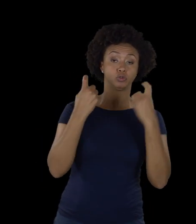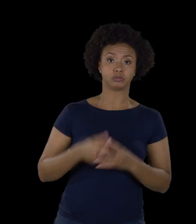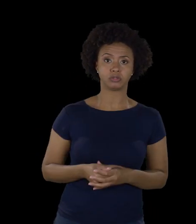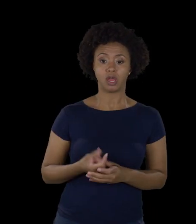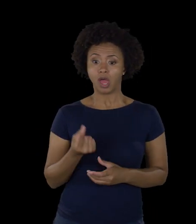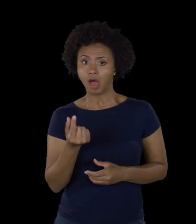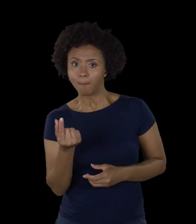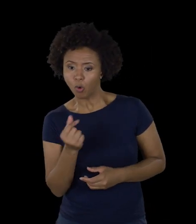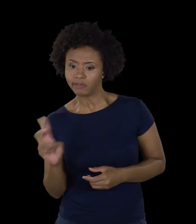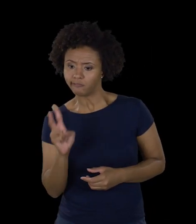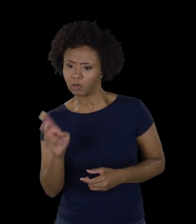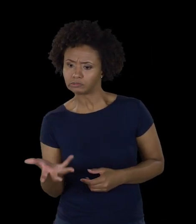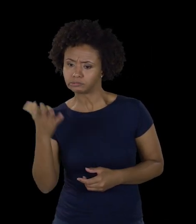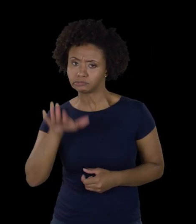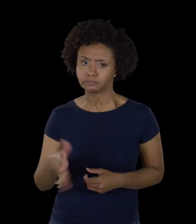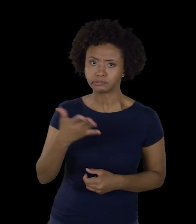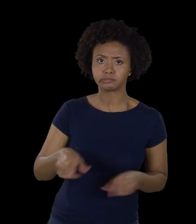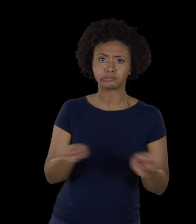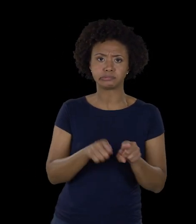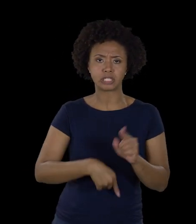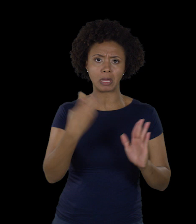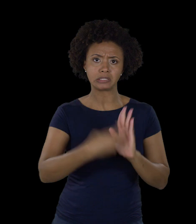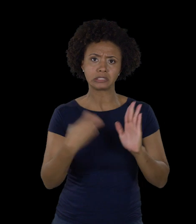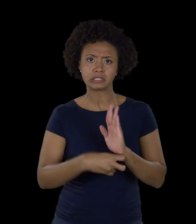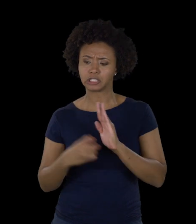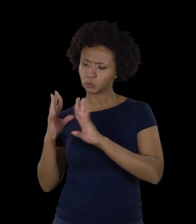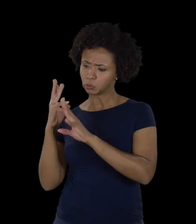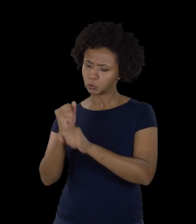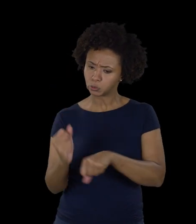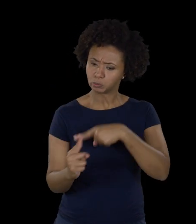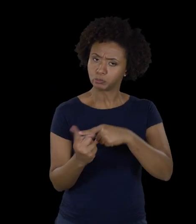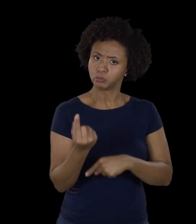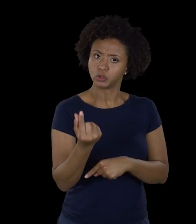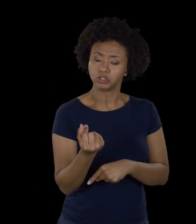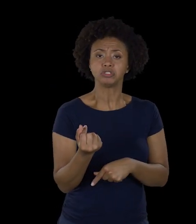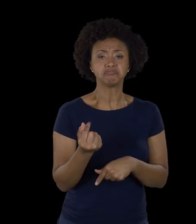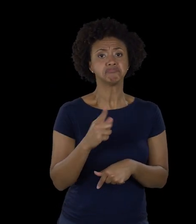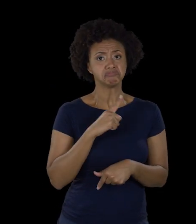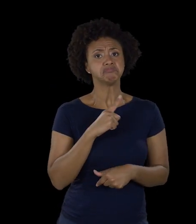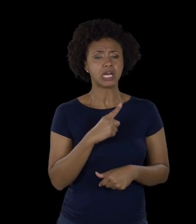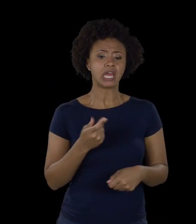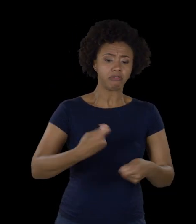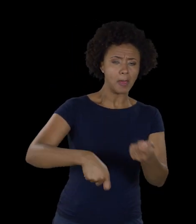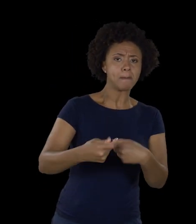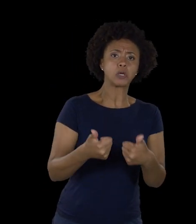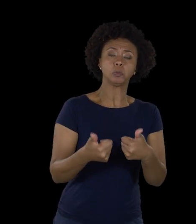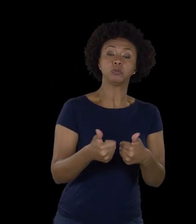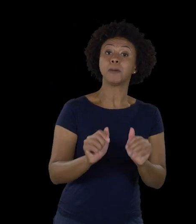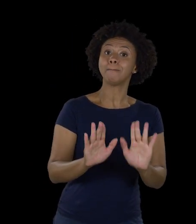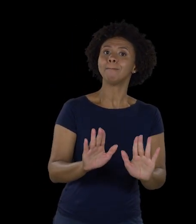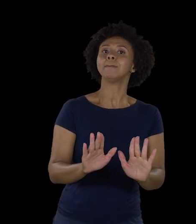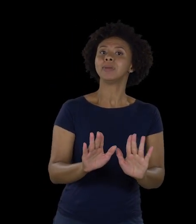controle da inflação e o superávit fiscal traz finalmente otimismo aos mercados, mas nesse contexto,